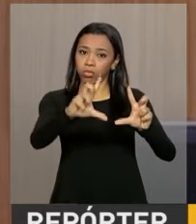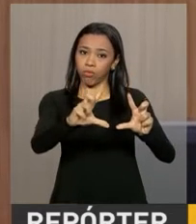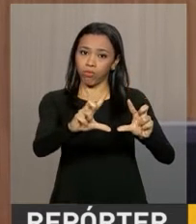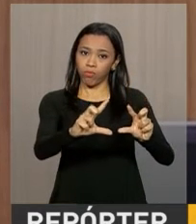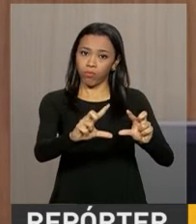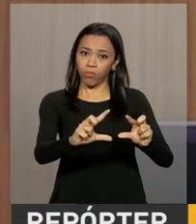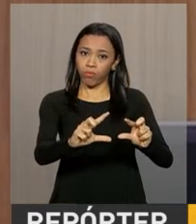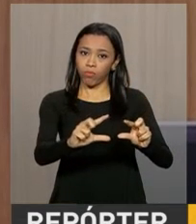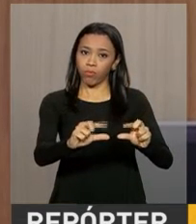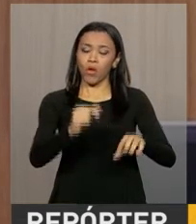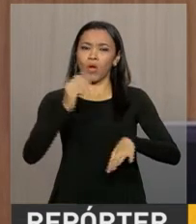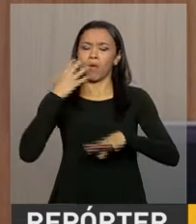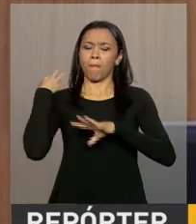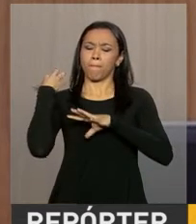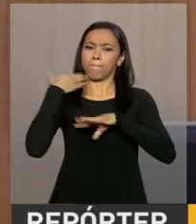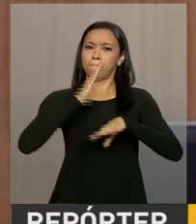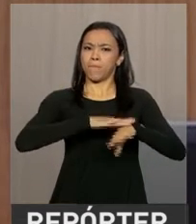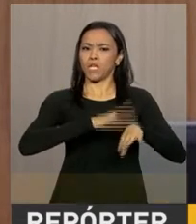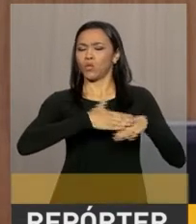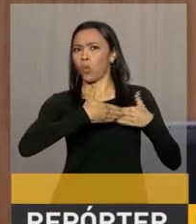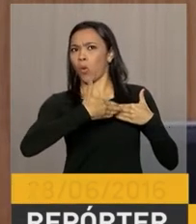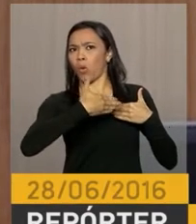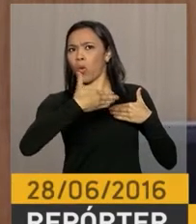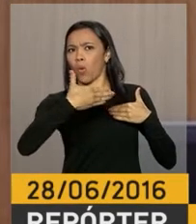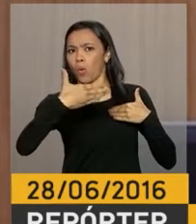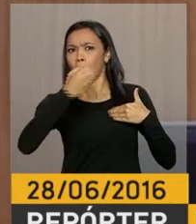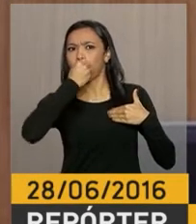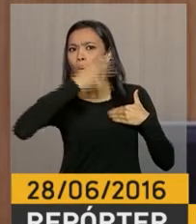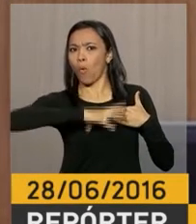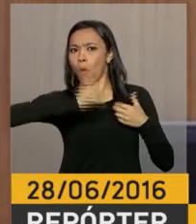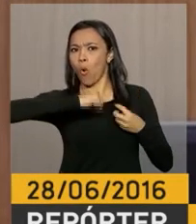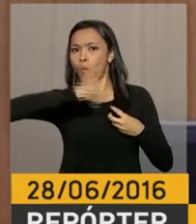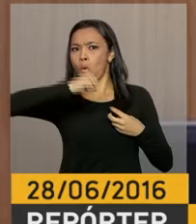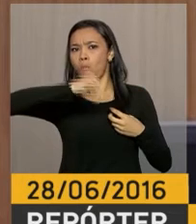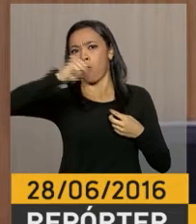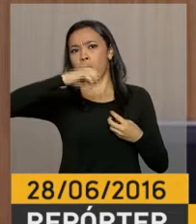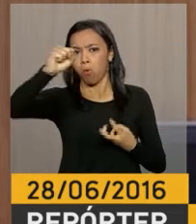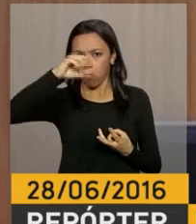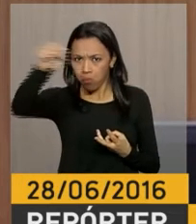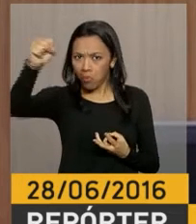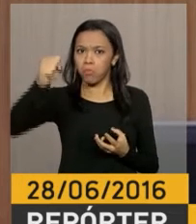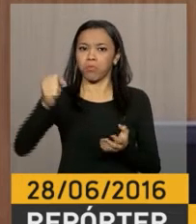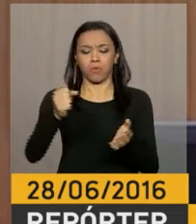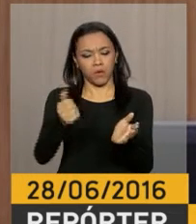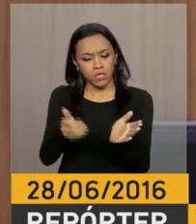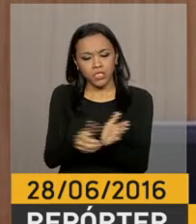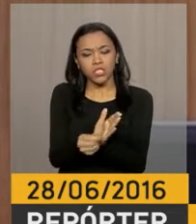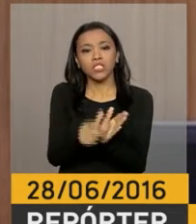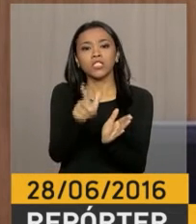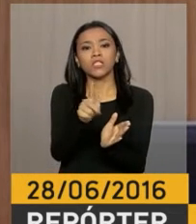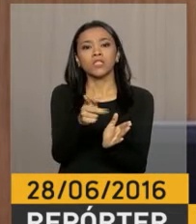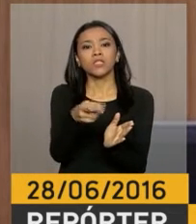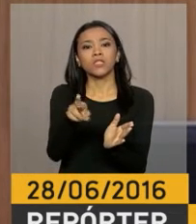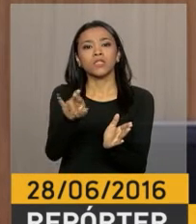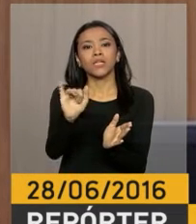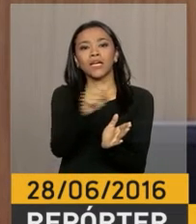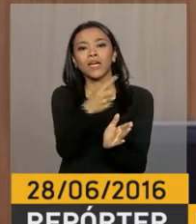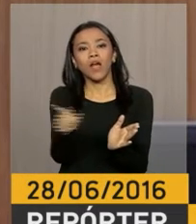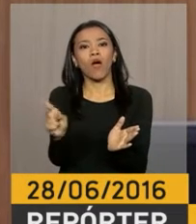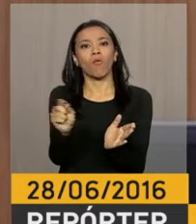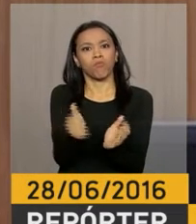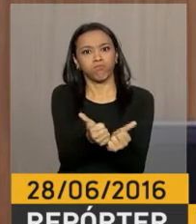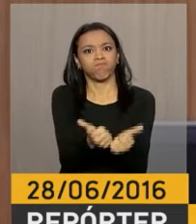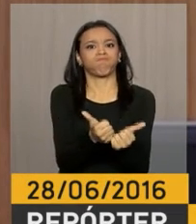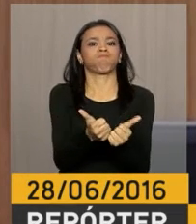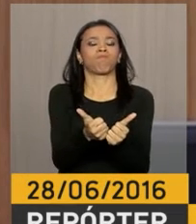de um longo período de recordes de produção de grãos. A expectativa para 2016 é de uma queda de